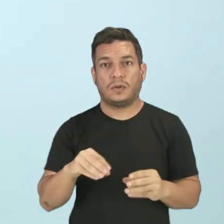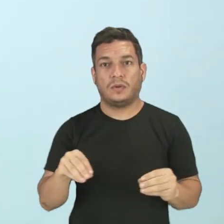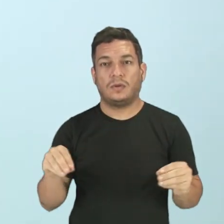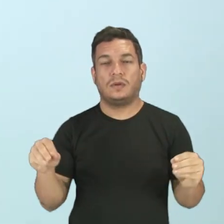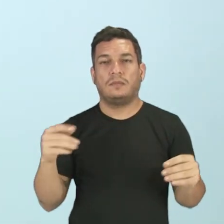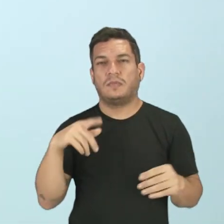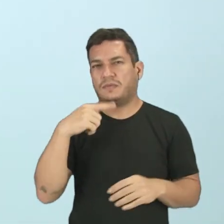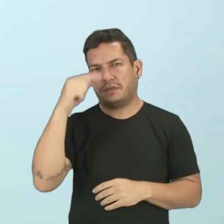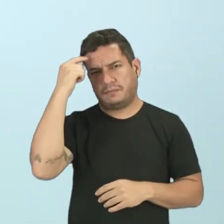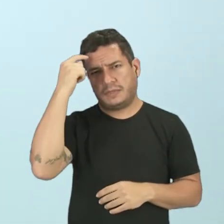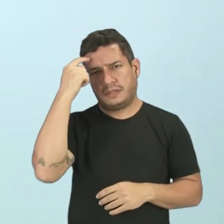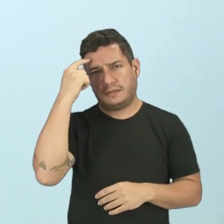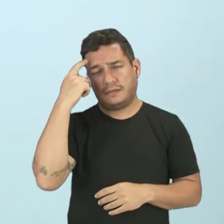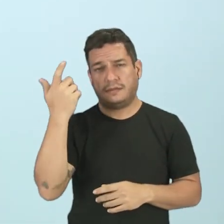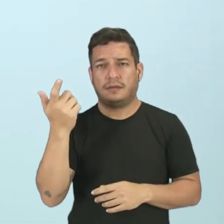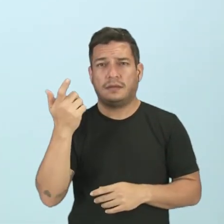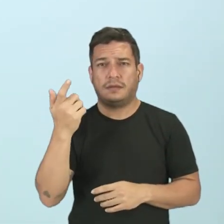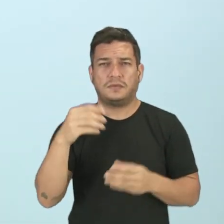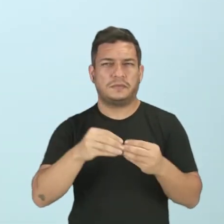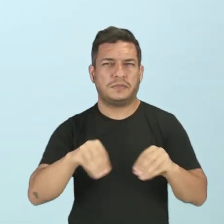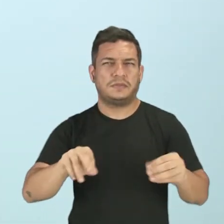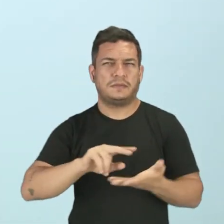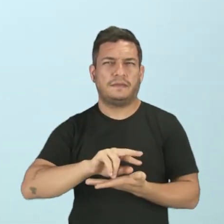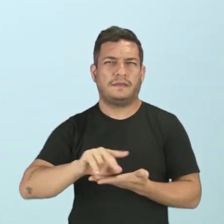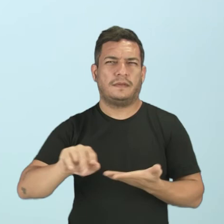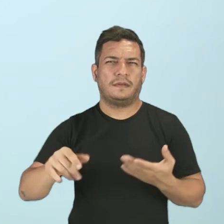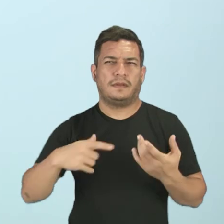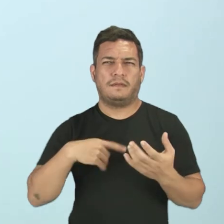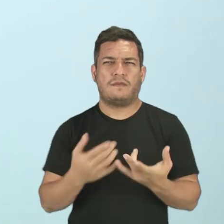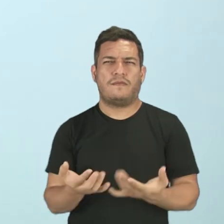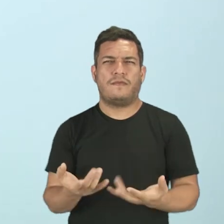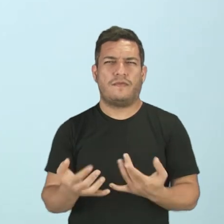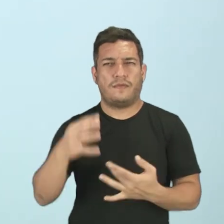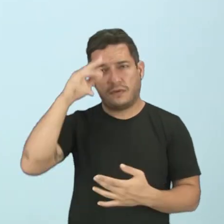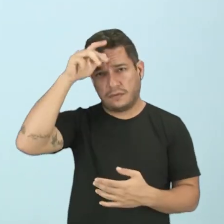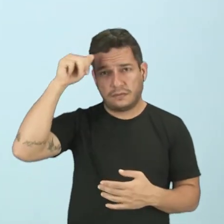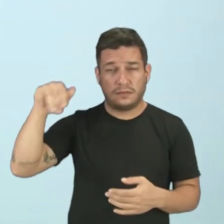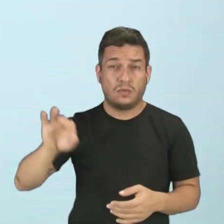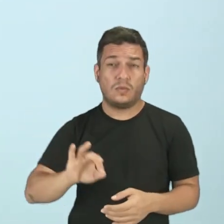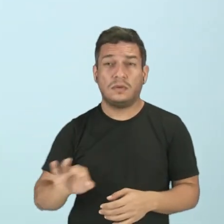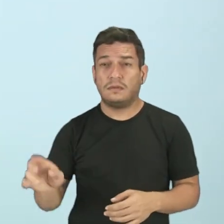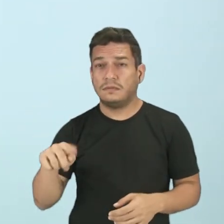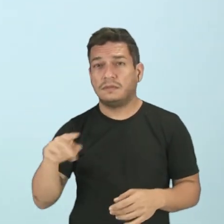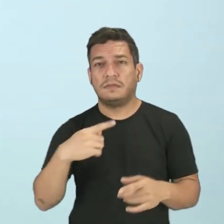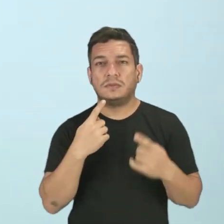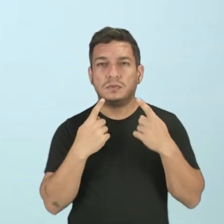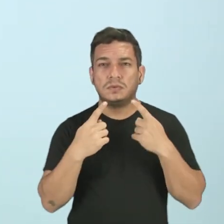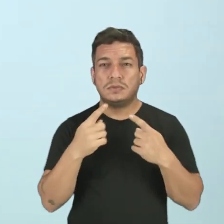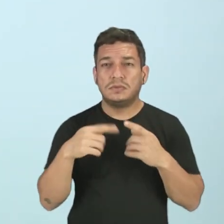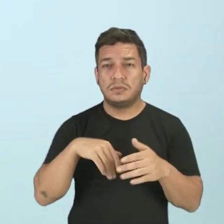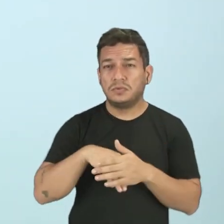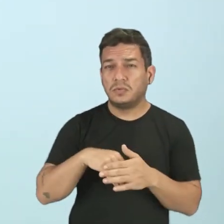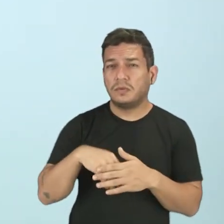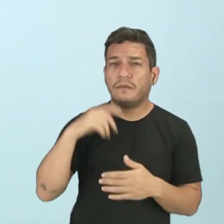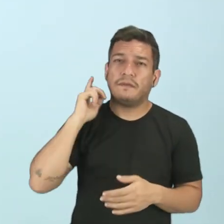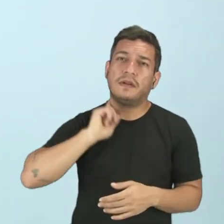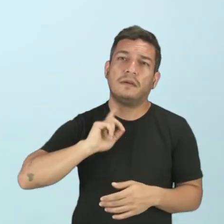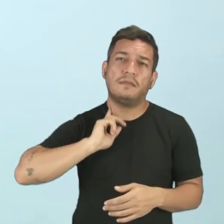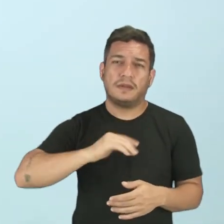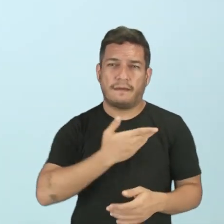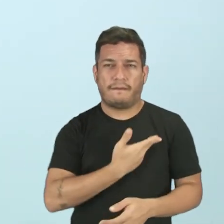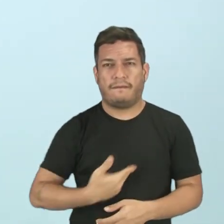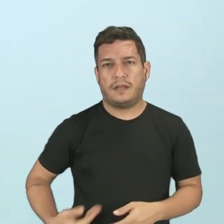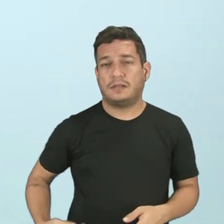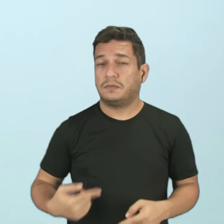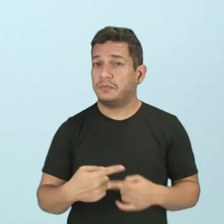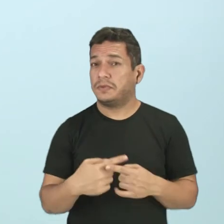para você não pensar. Então, teve o fogo no Pantanal, que é uma coisa horrível, e você vai discutir Flamengo e Vasco. Porque a